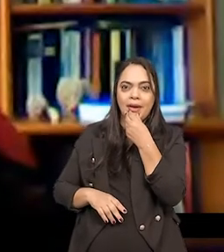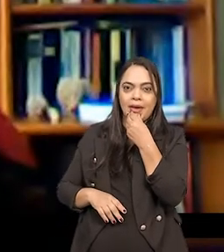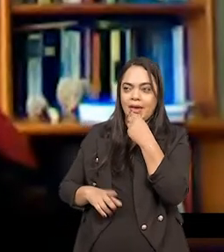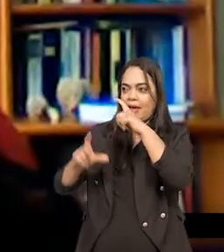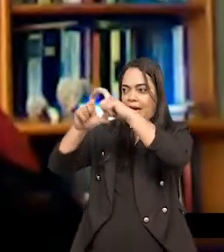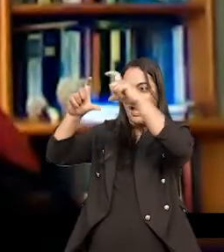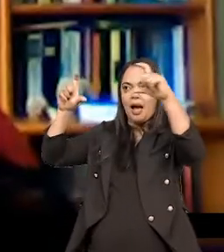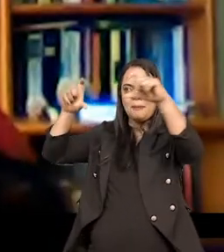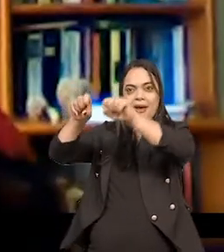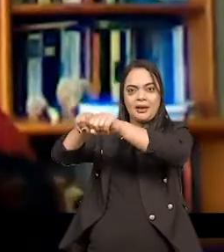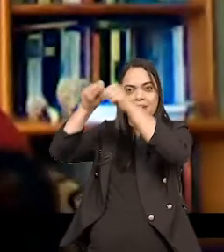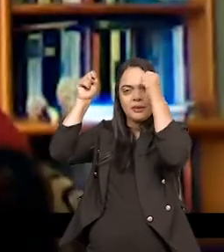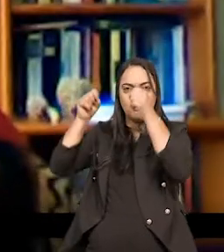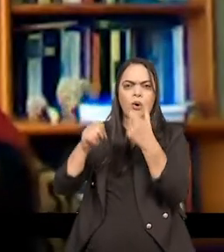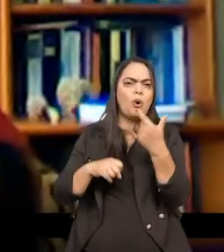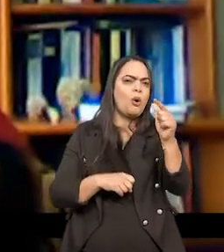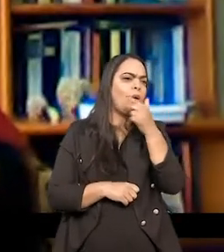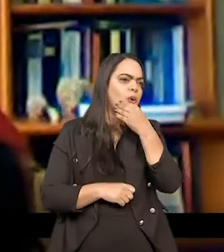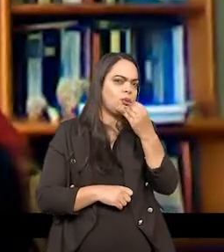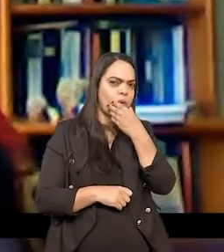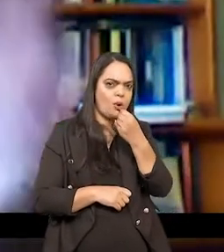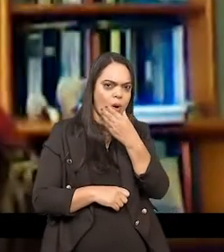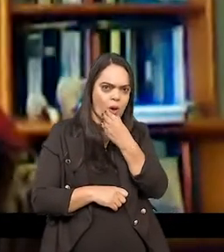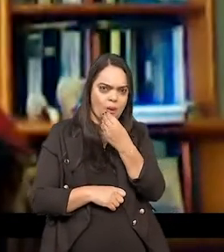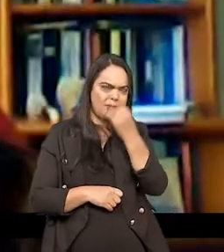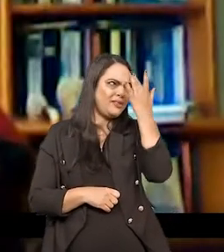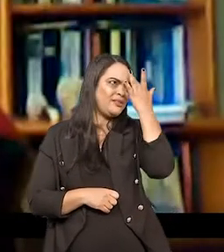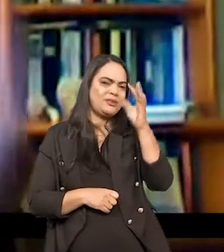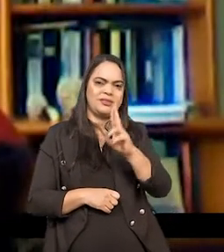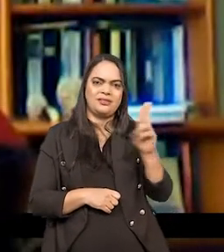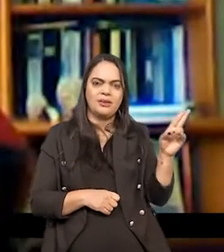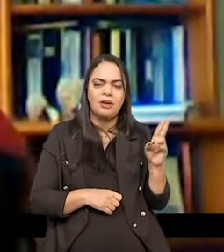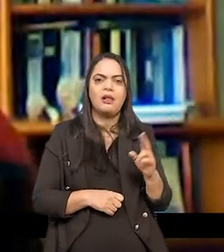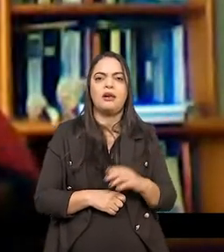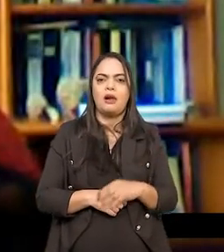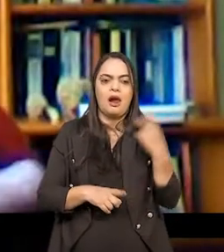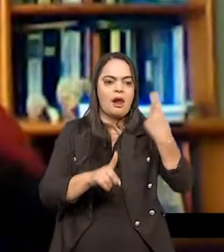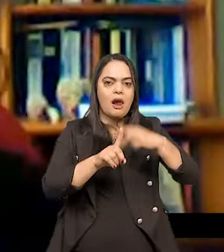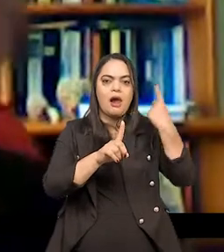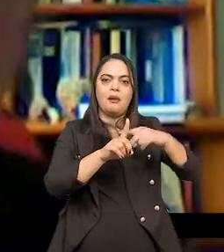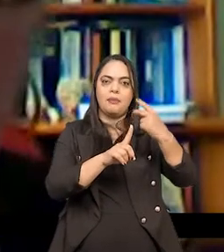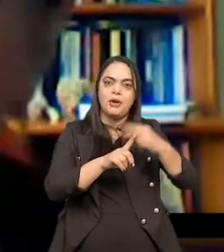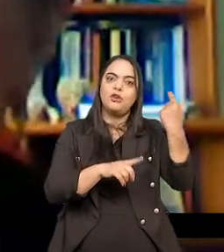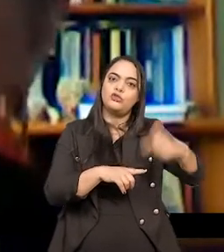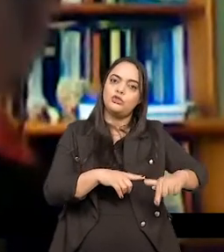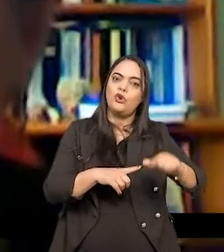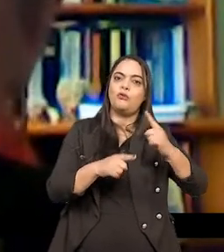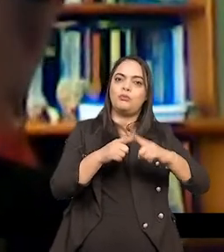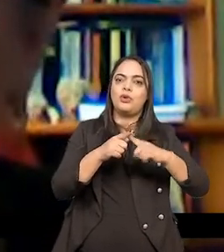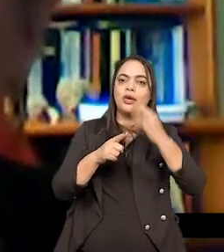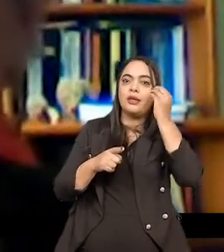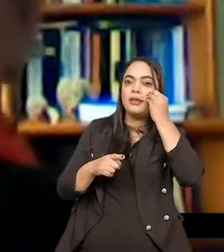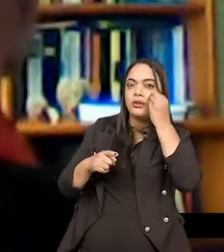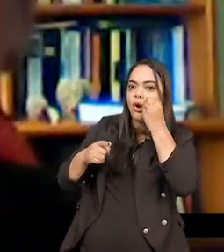o outro homem, que eu não sei o nome, apanhou de novo, porque o cara que foi tentar reconstruir a placa. Mas aqui em